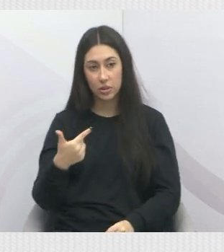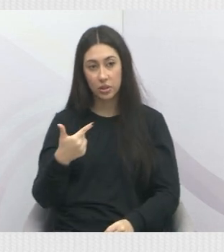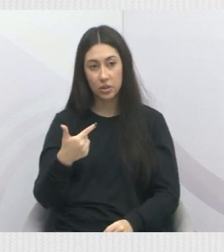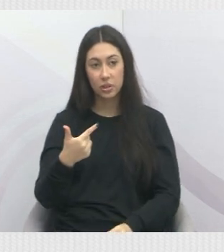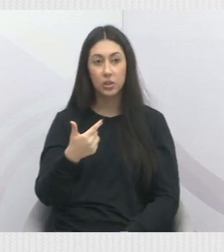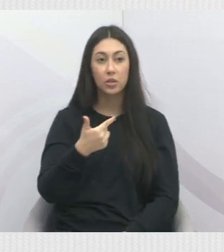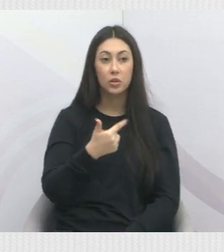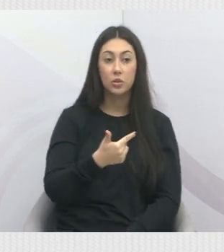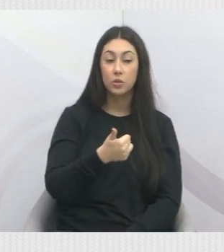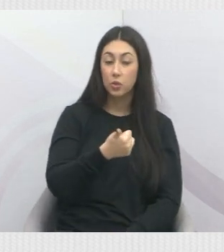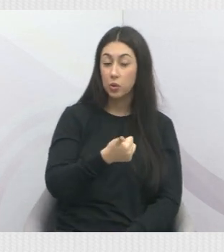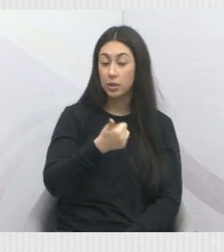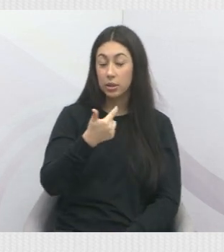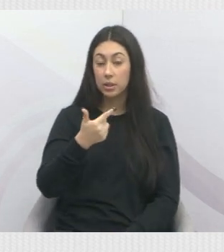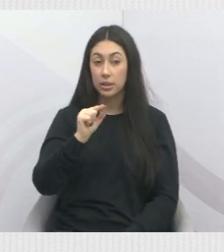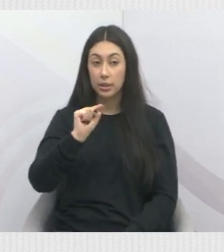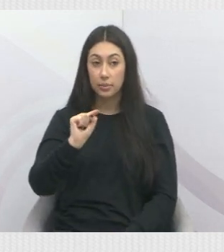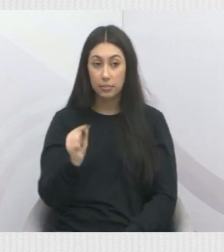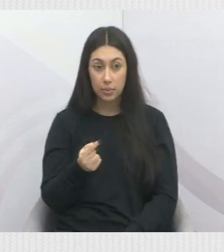com